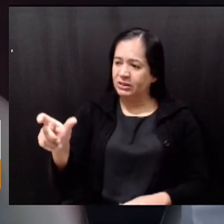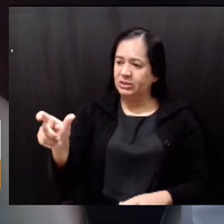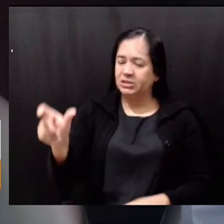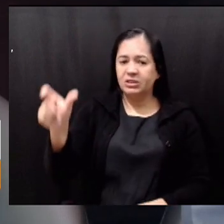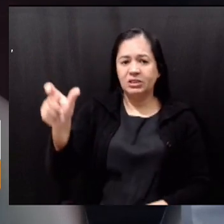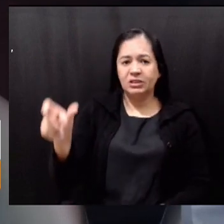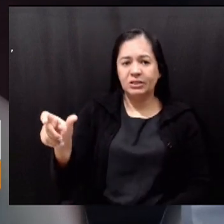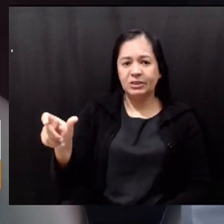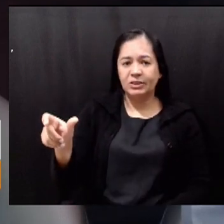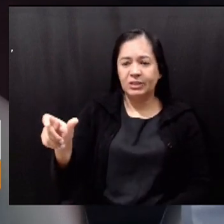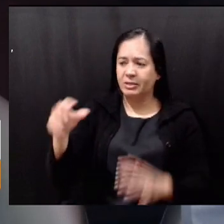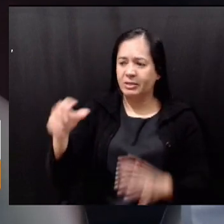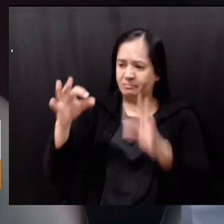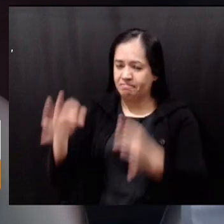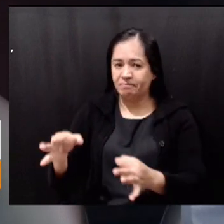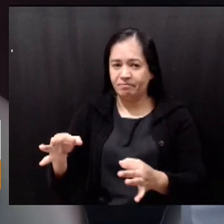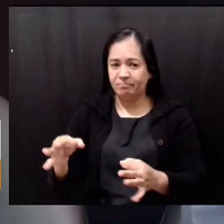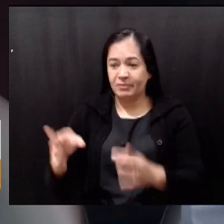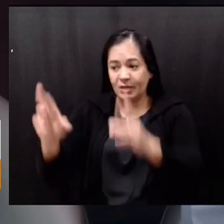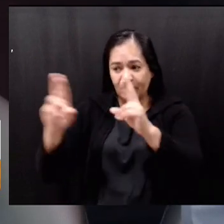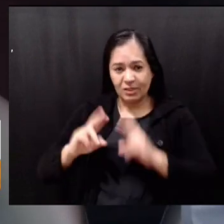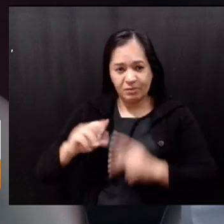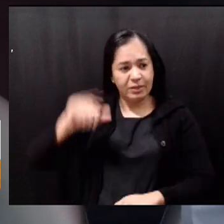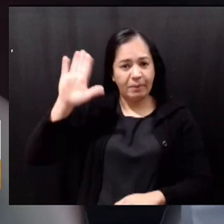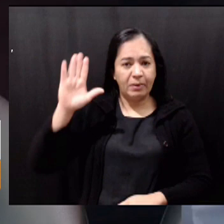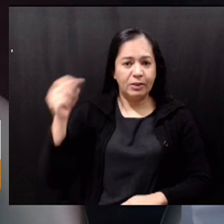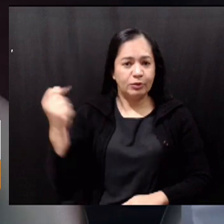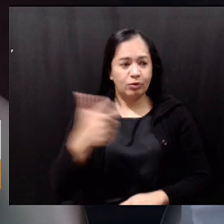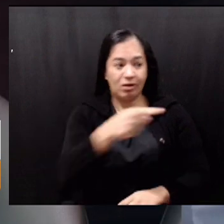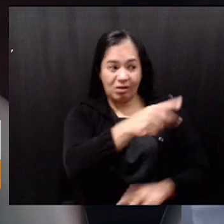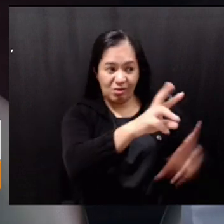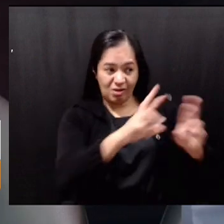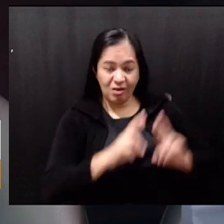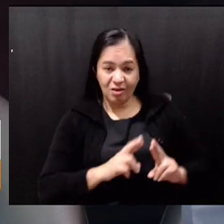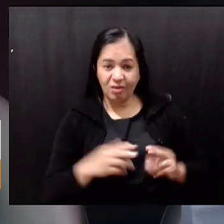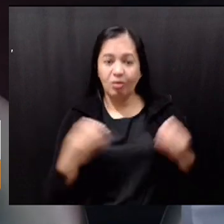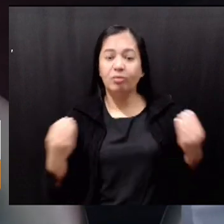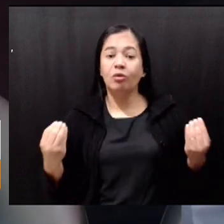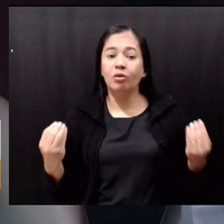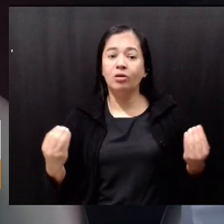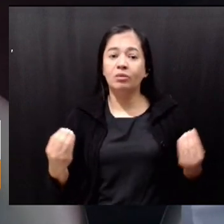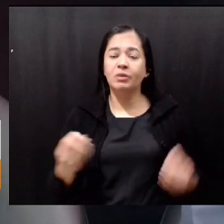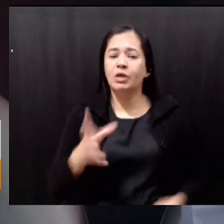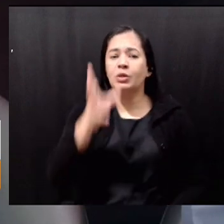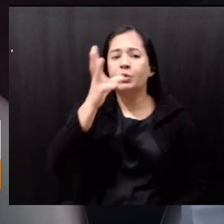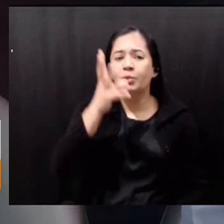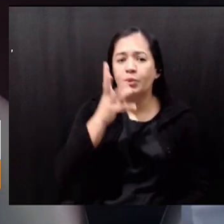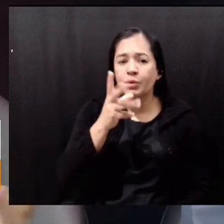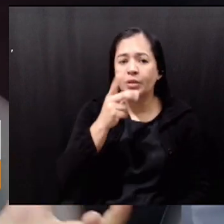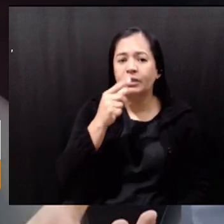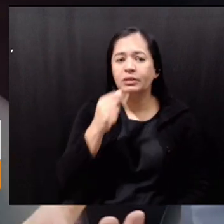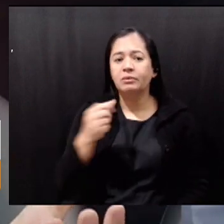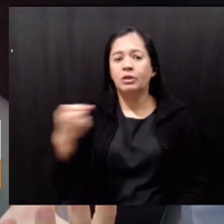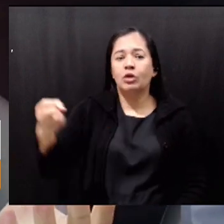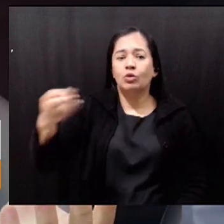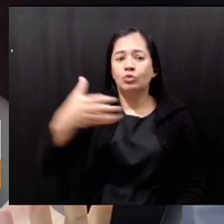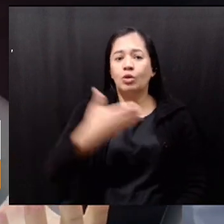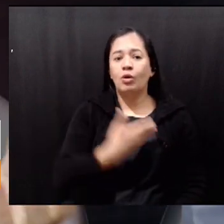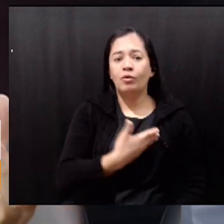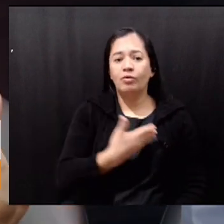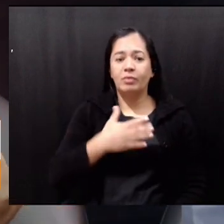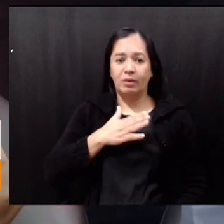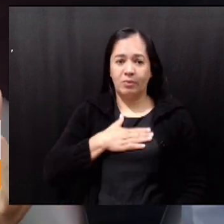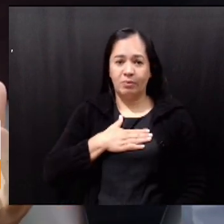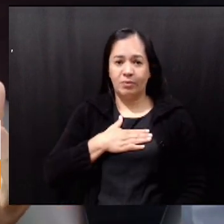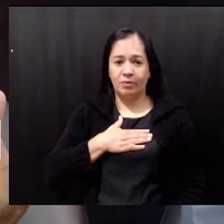pontual? Uhum. Né, quanto tempo eu demoro para apresentar um novo amigo ao meu ciclo de amigos anterior,